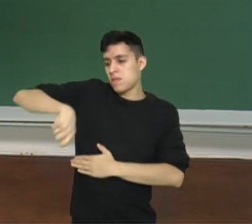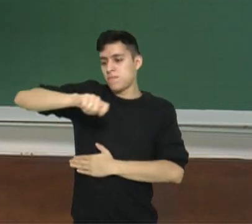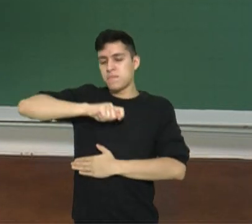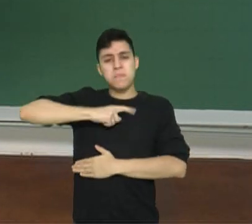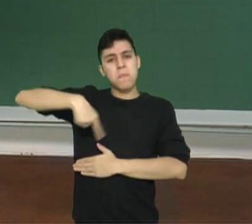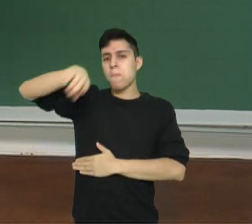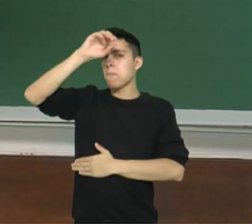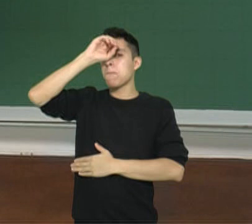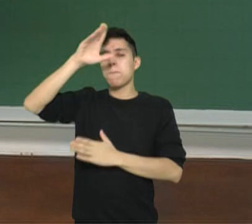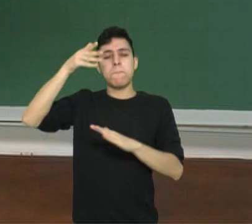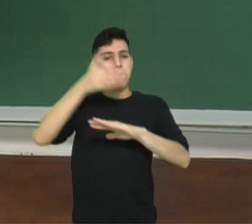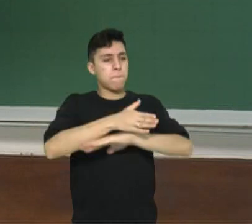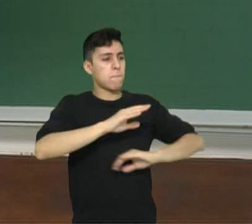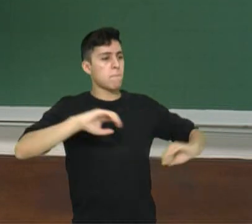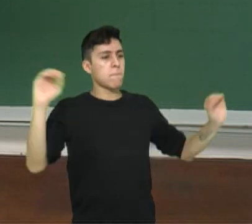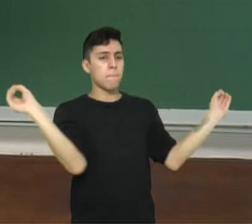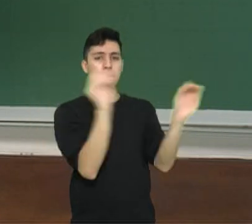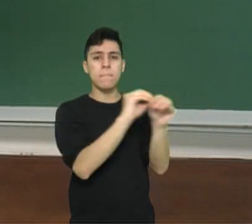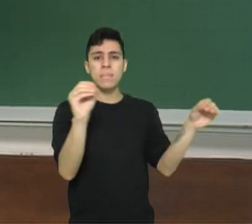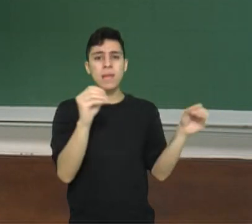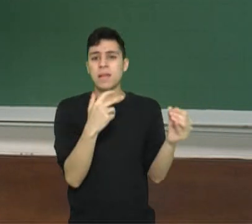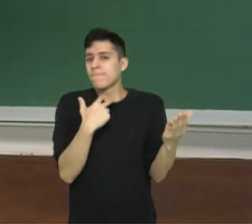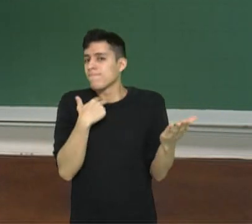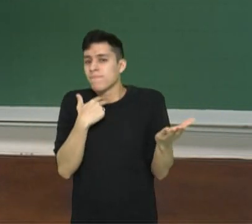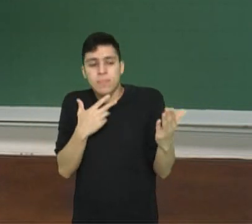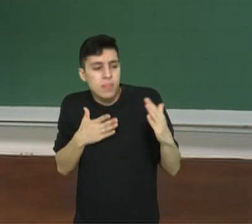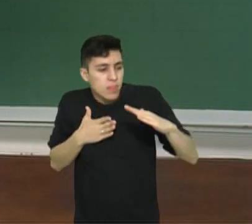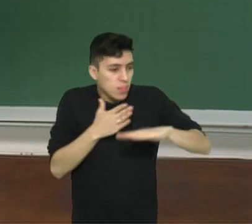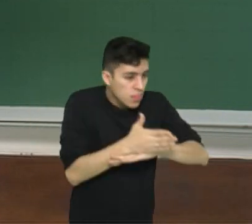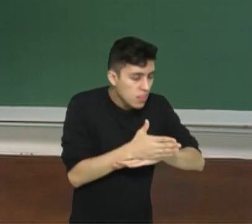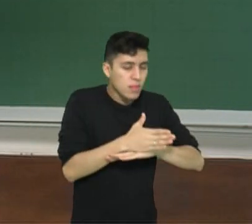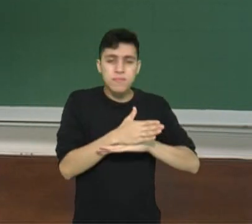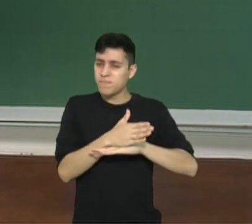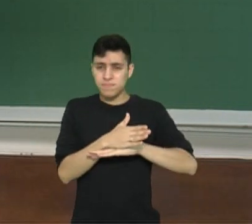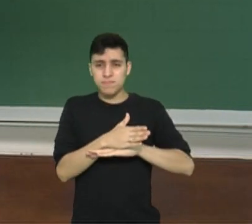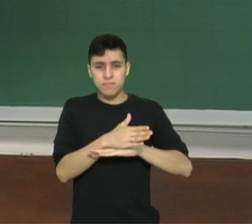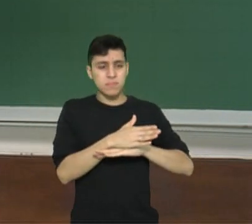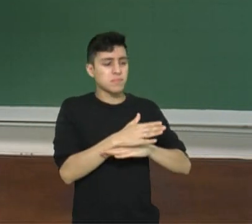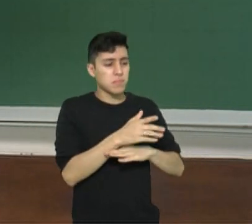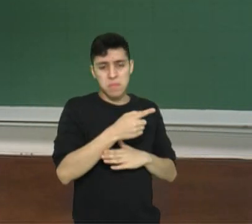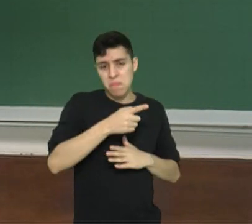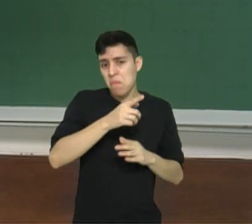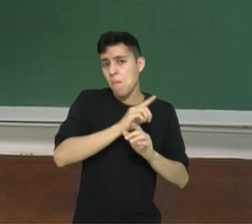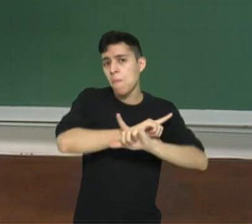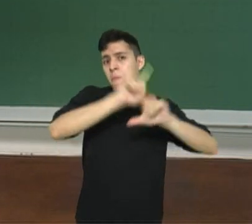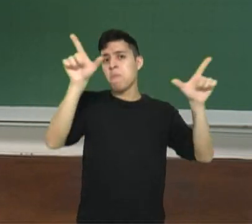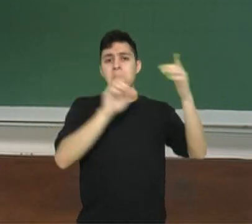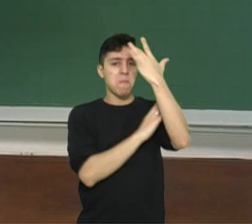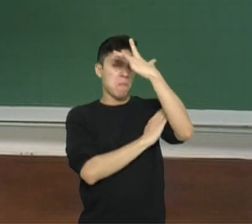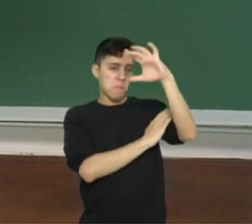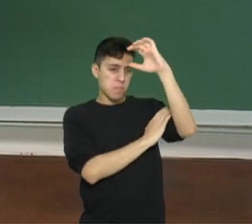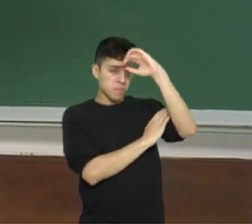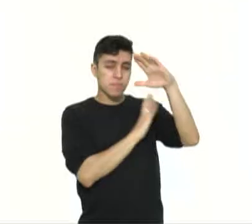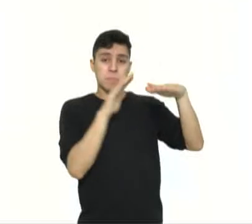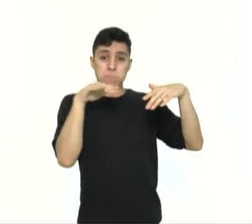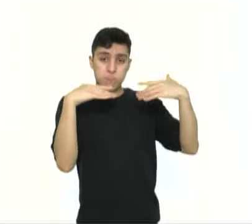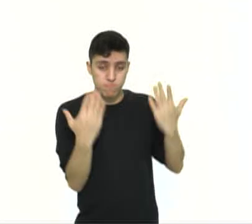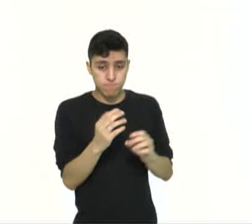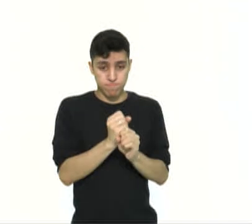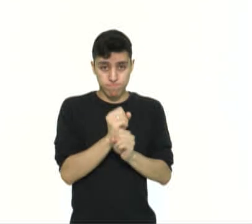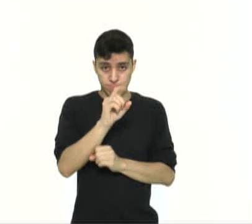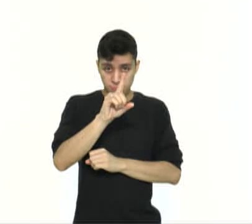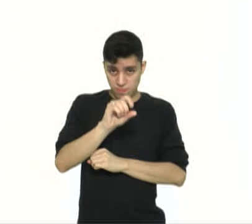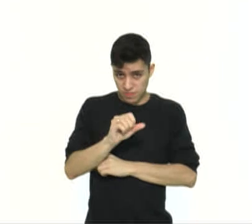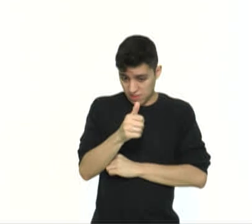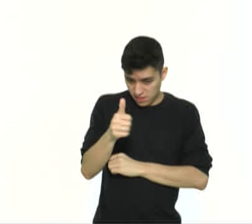eles não tiveram a possibilidade de chegar a esse local. Logo, não se sabia da existência dele. Em